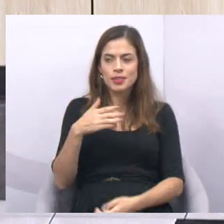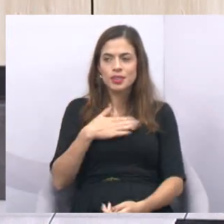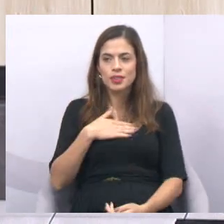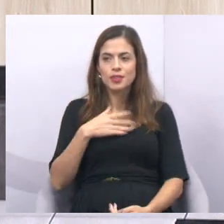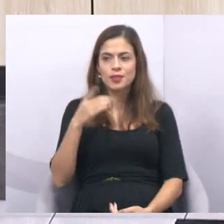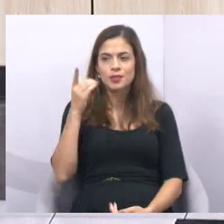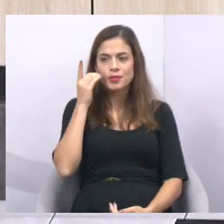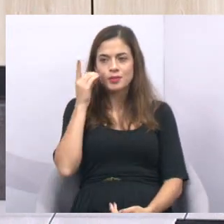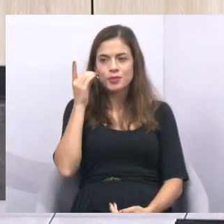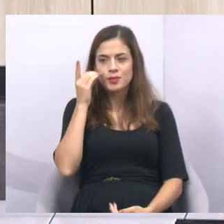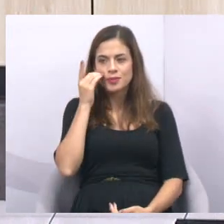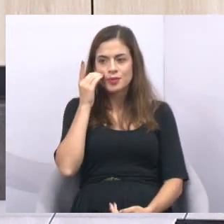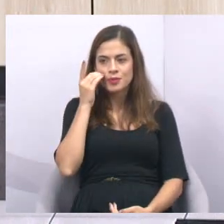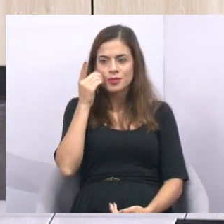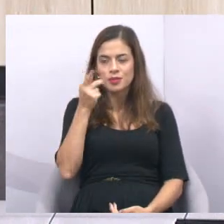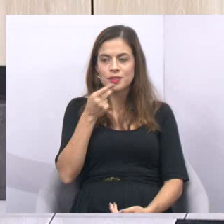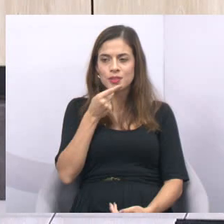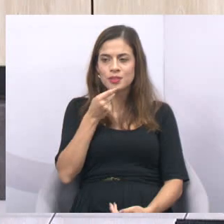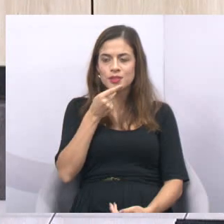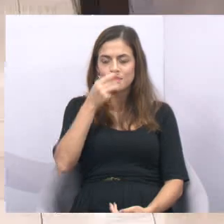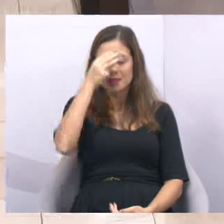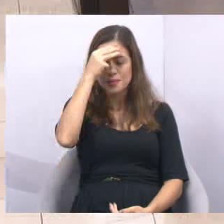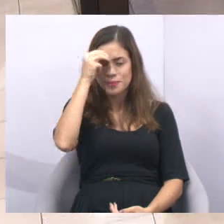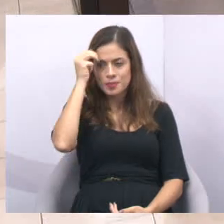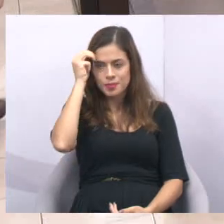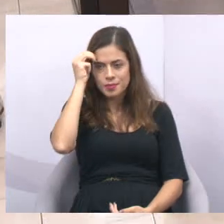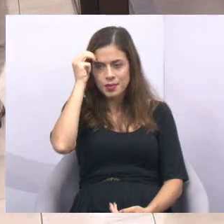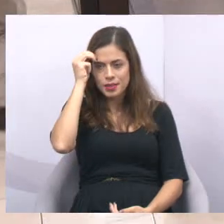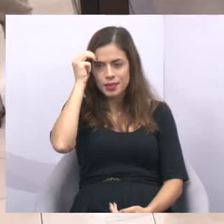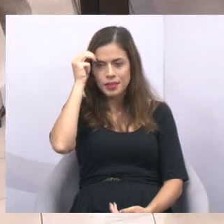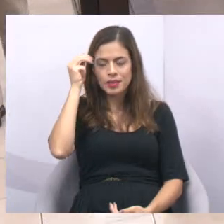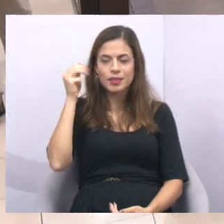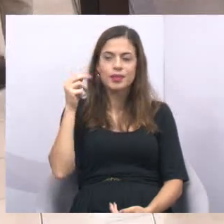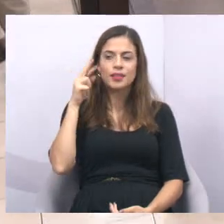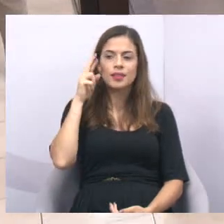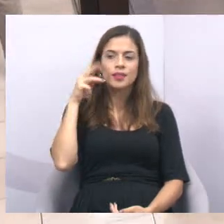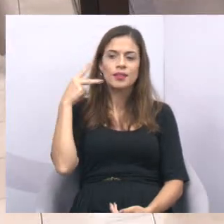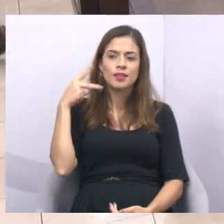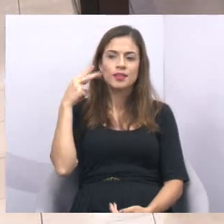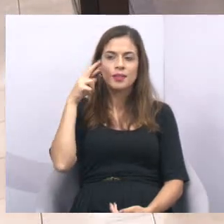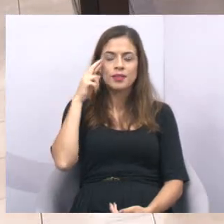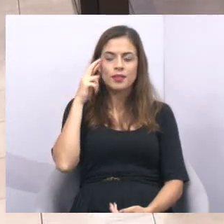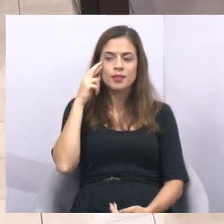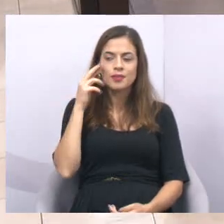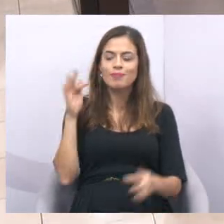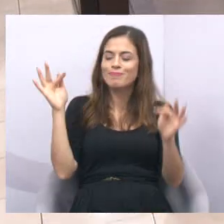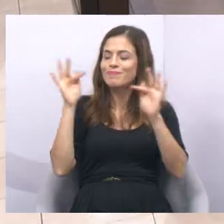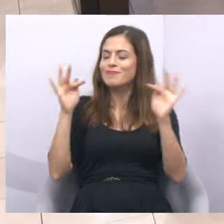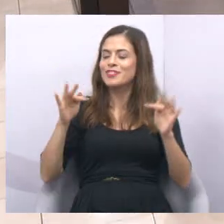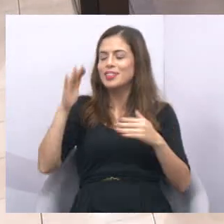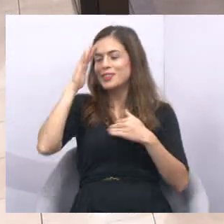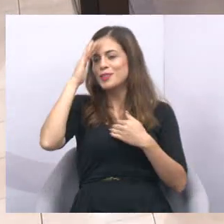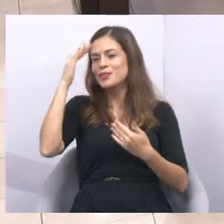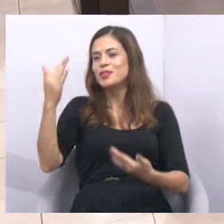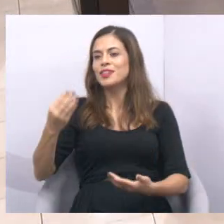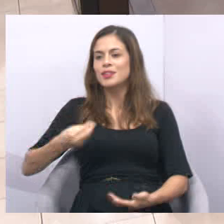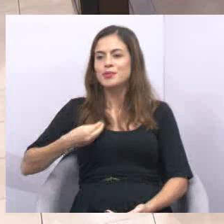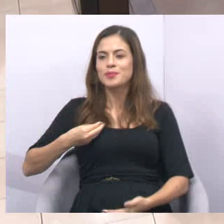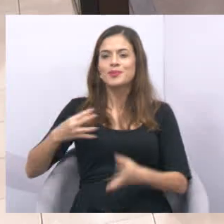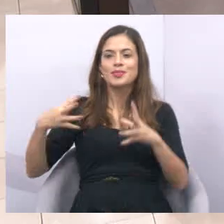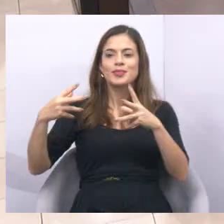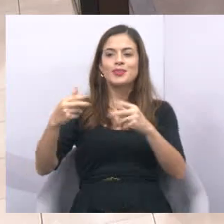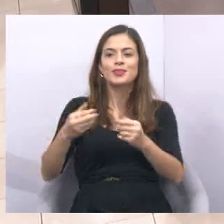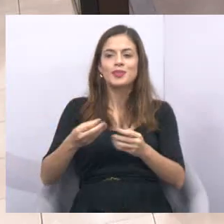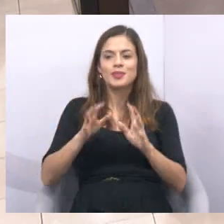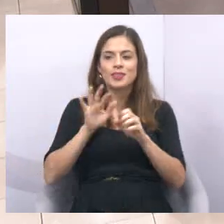Dude, vereador Hernani Barreto, vereadora Maria Amélia e o vereador Roninha, nos sentimos felizes e honrados com a presença de todos aqui